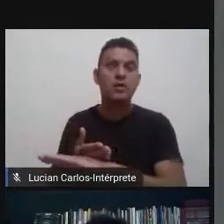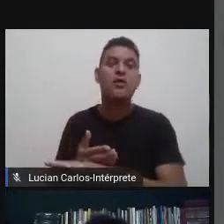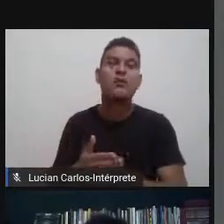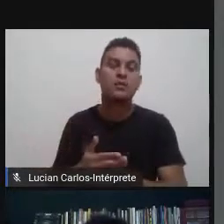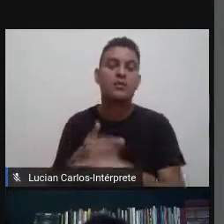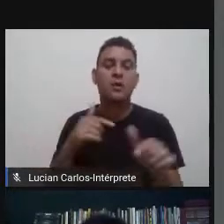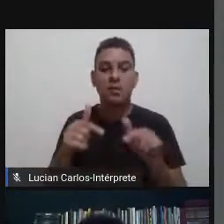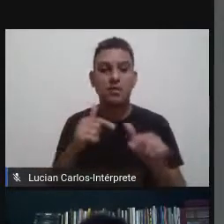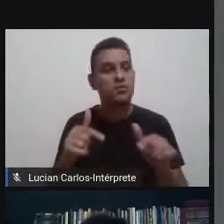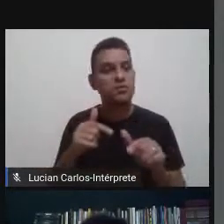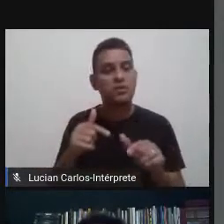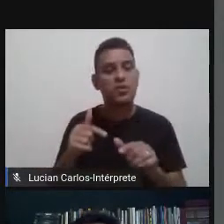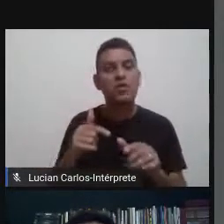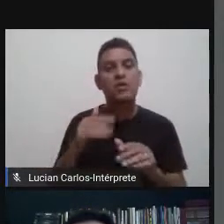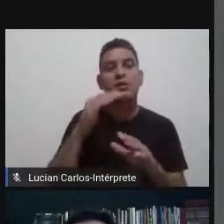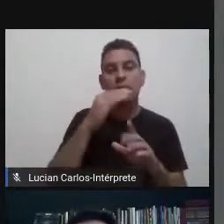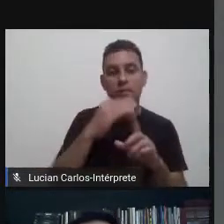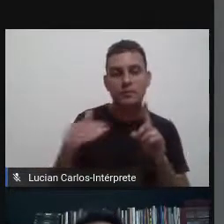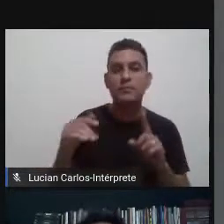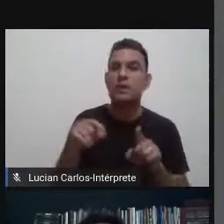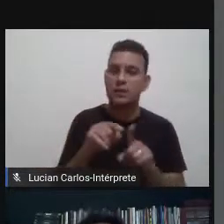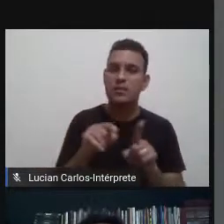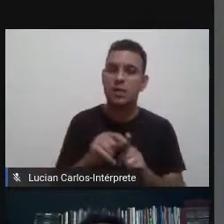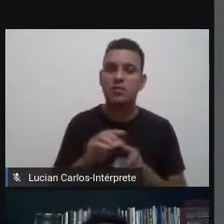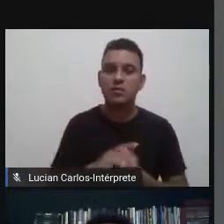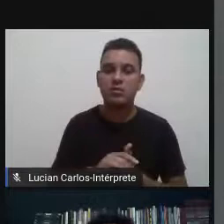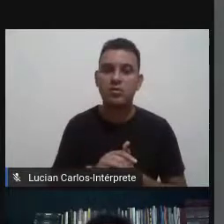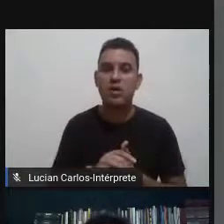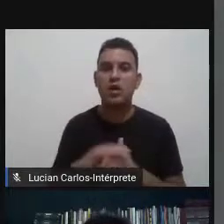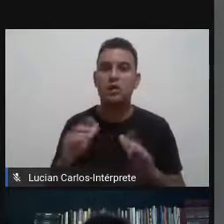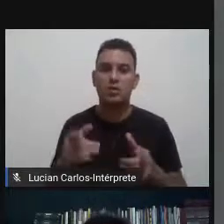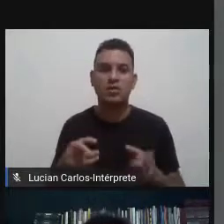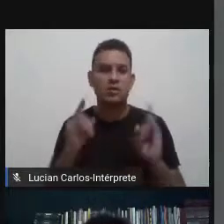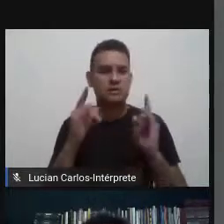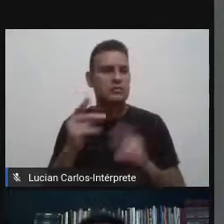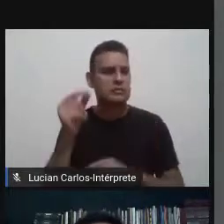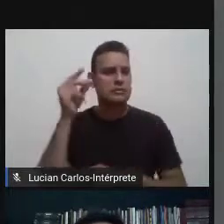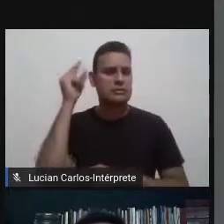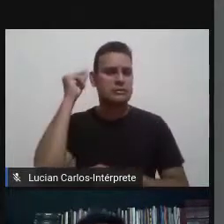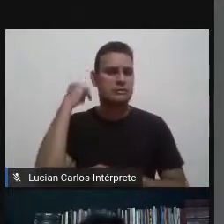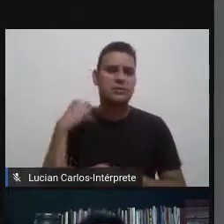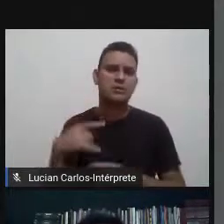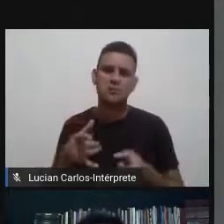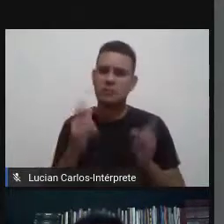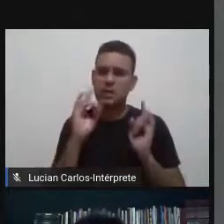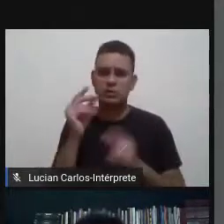parcial, e é também uma escola que funciona num prédio dos anos 40, né? A escola é de